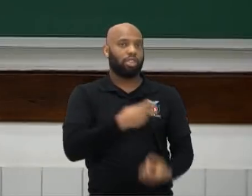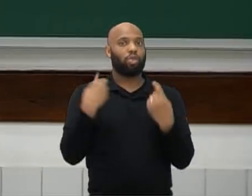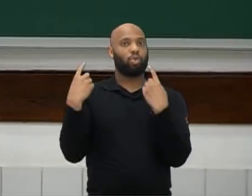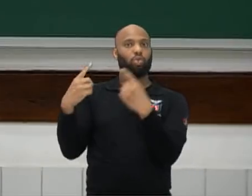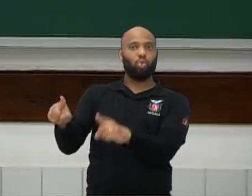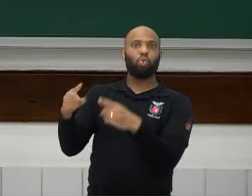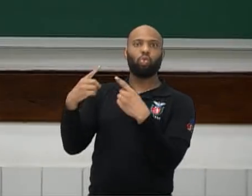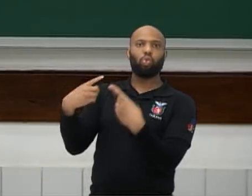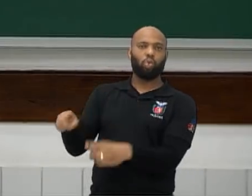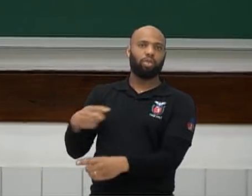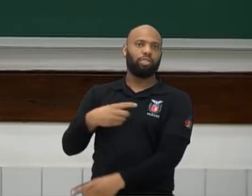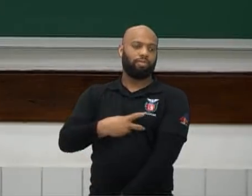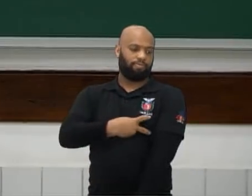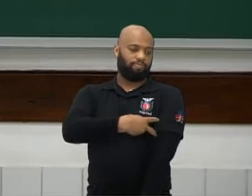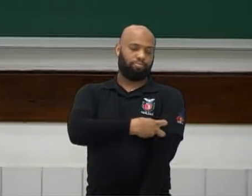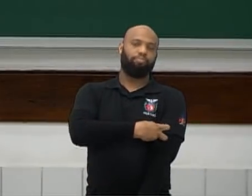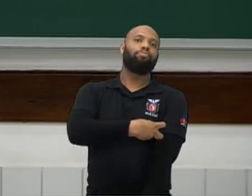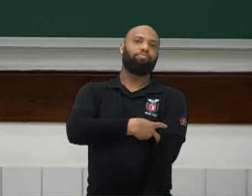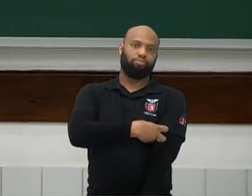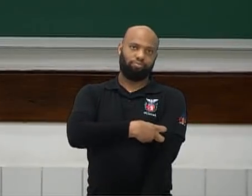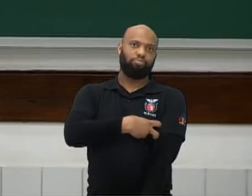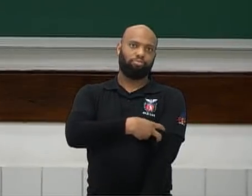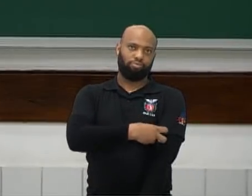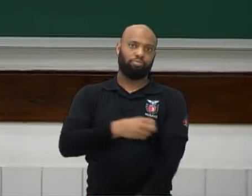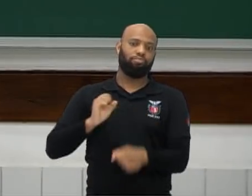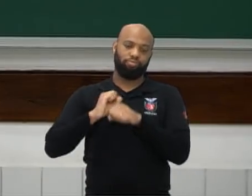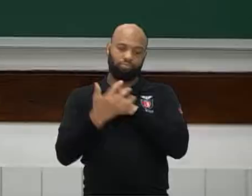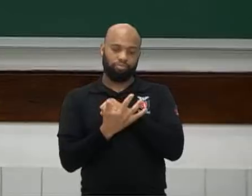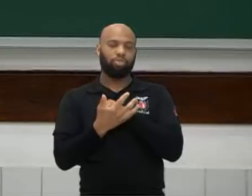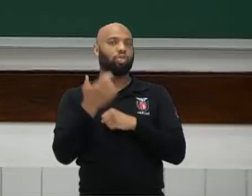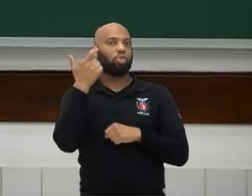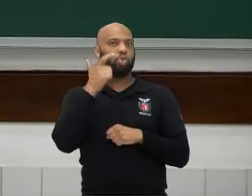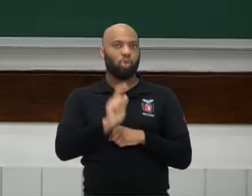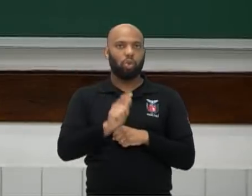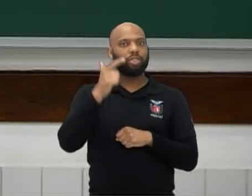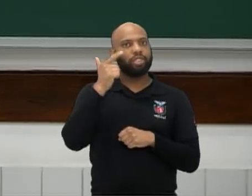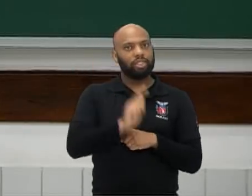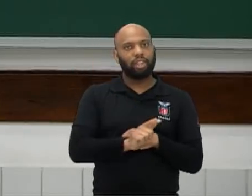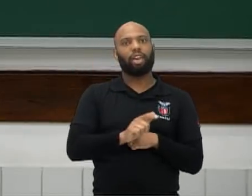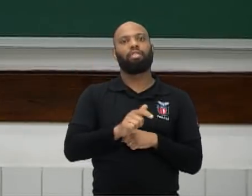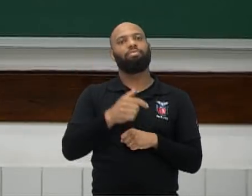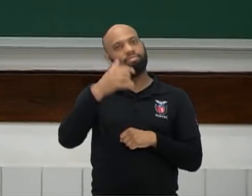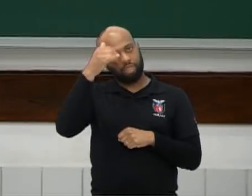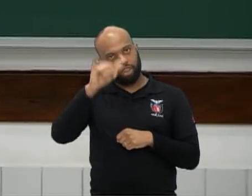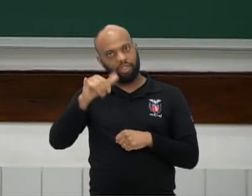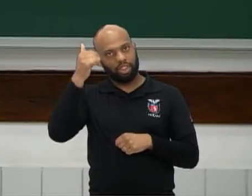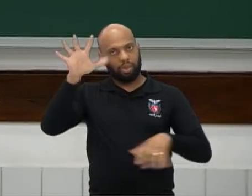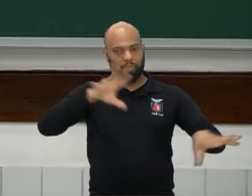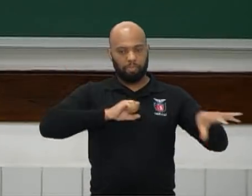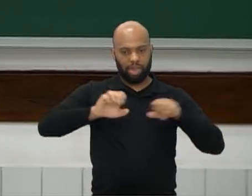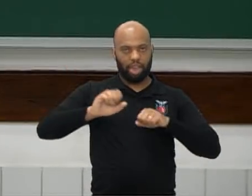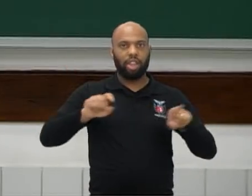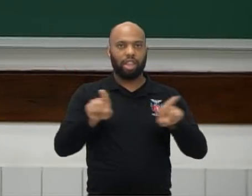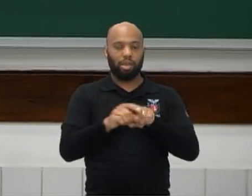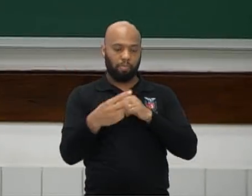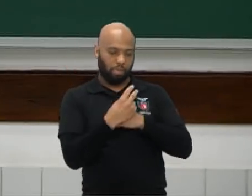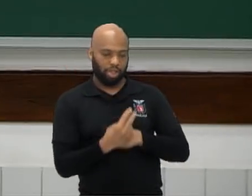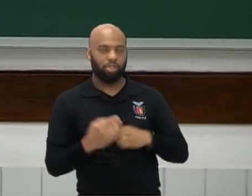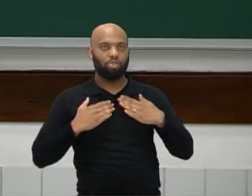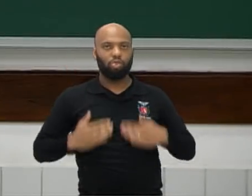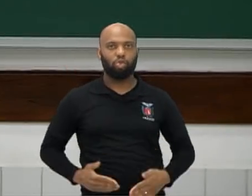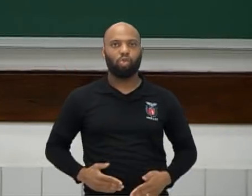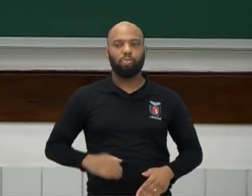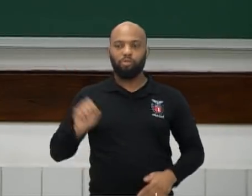nós possamos sair desta pandemia da melhor maneira possível e imunizar as pessoas contra este vírus que